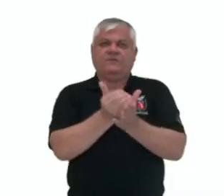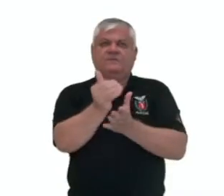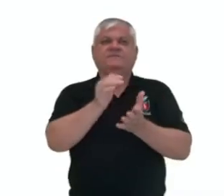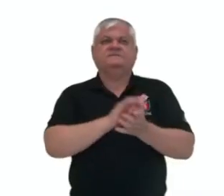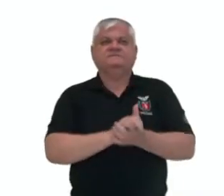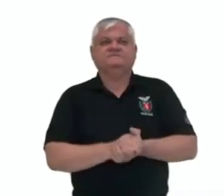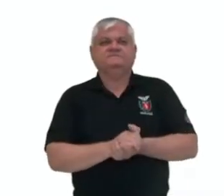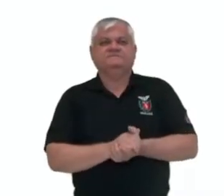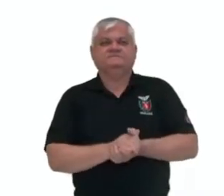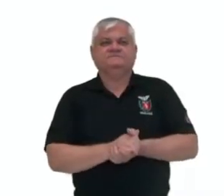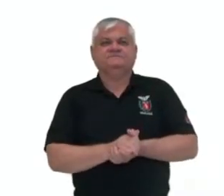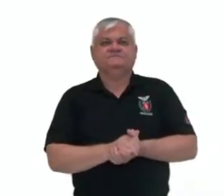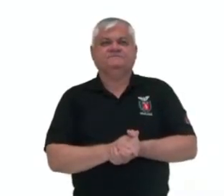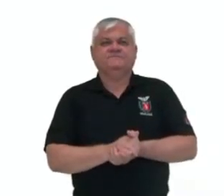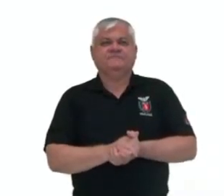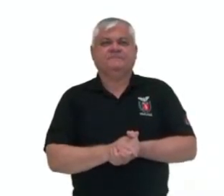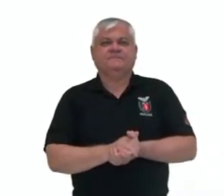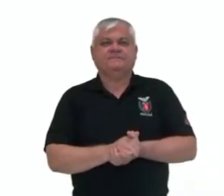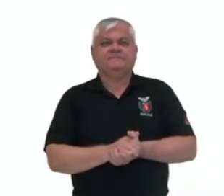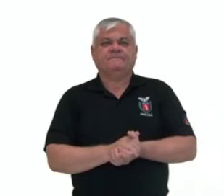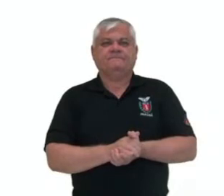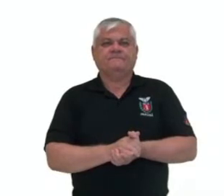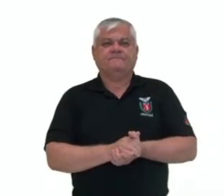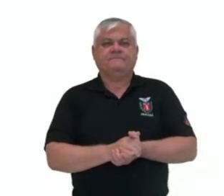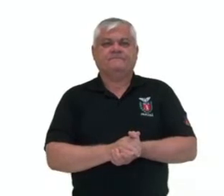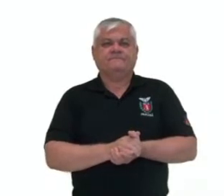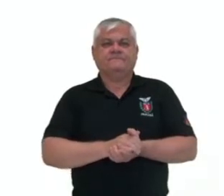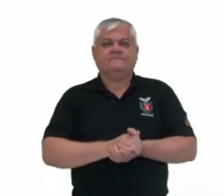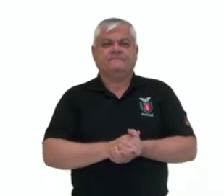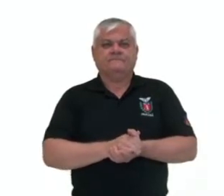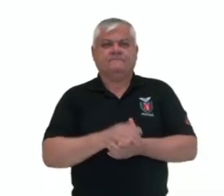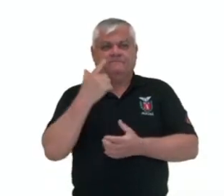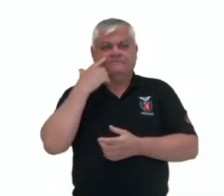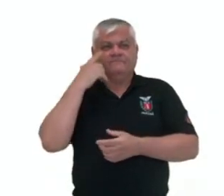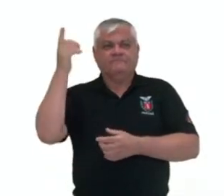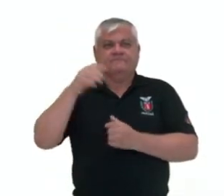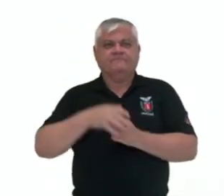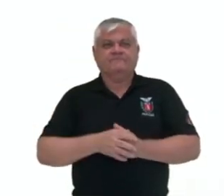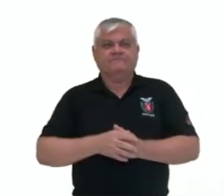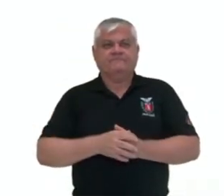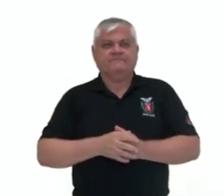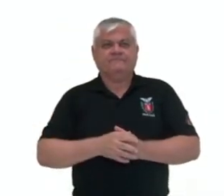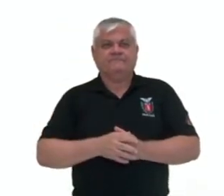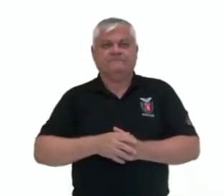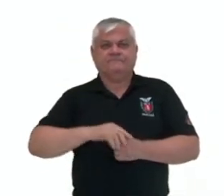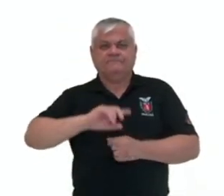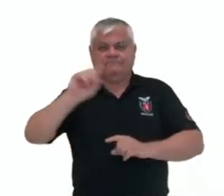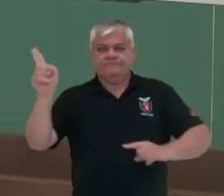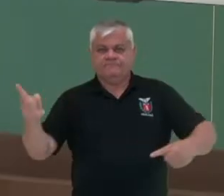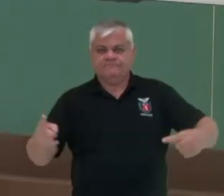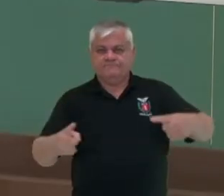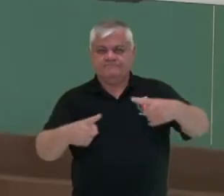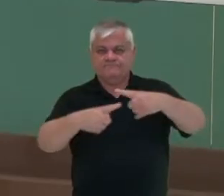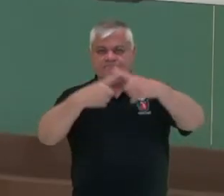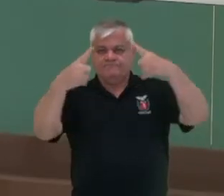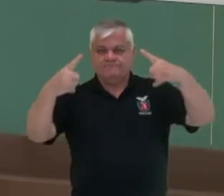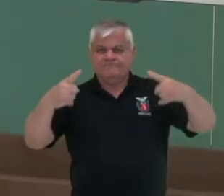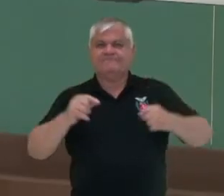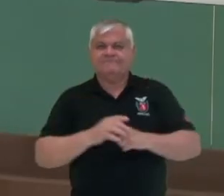tá como que é feita essa saudação, né? Ali já é o início também,